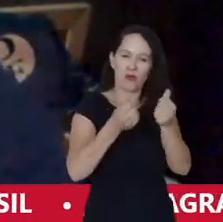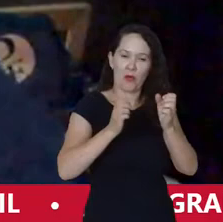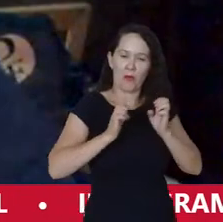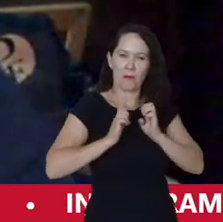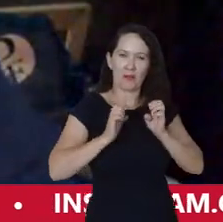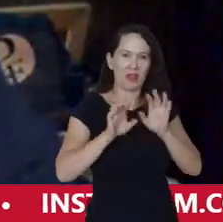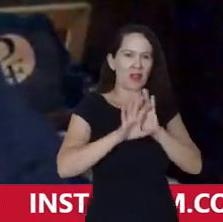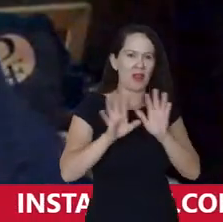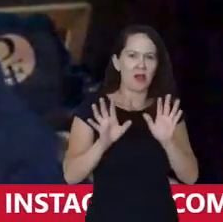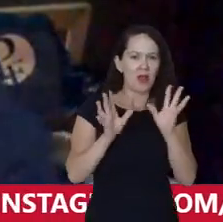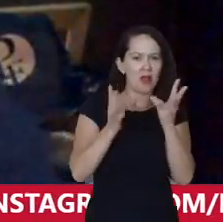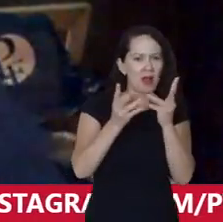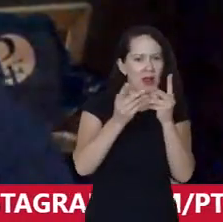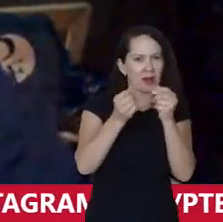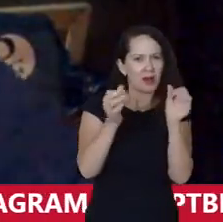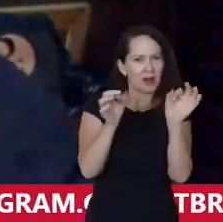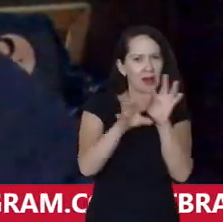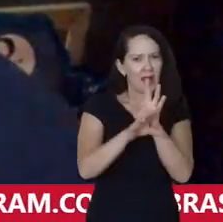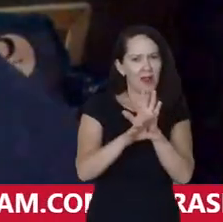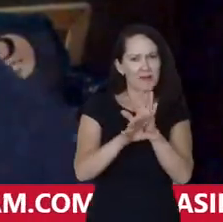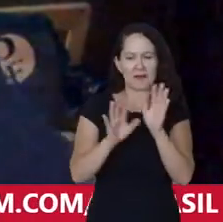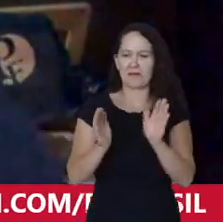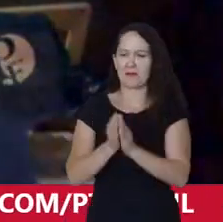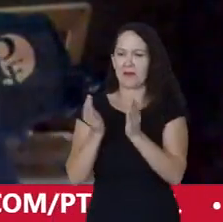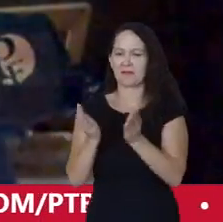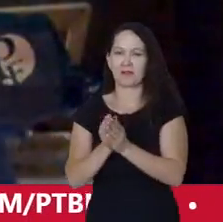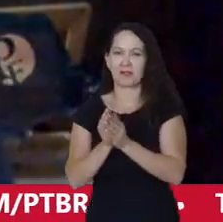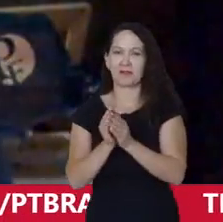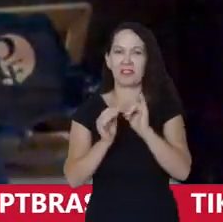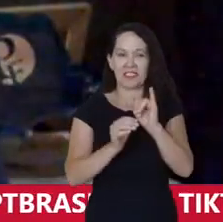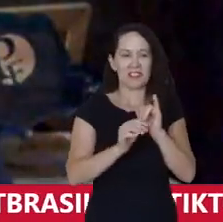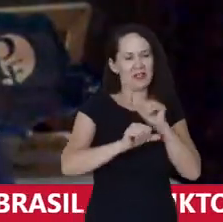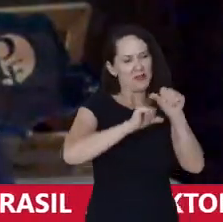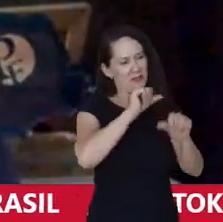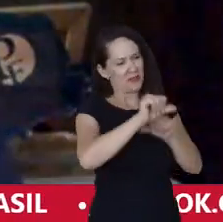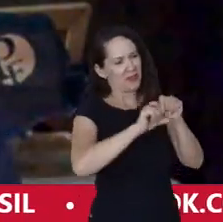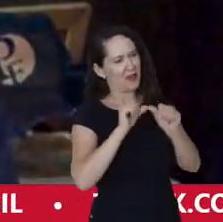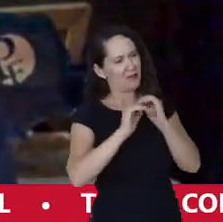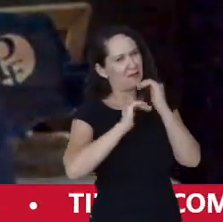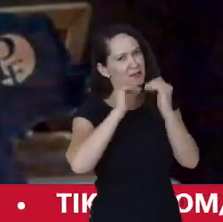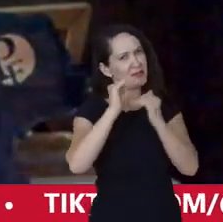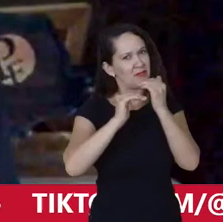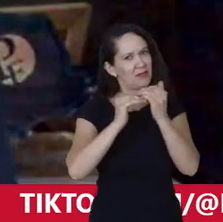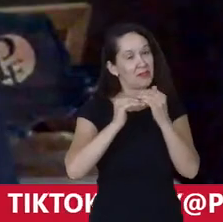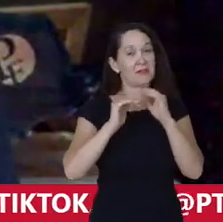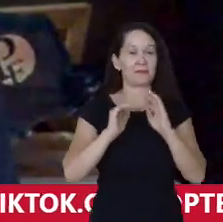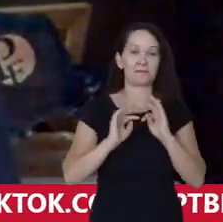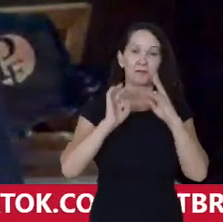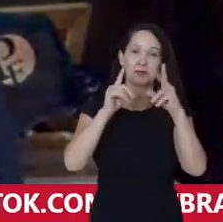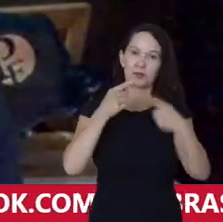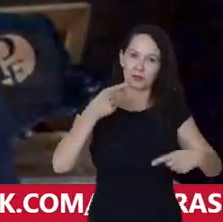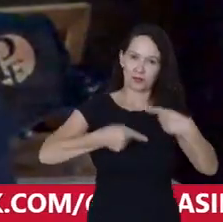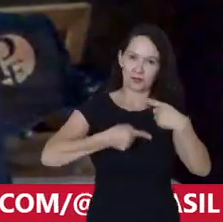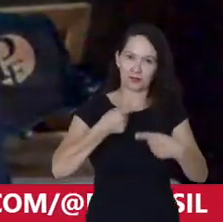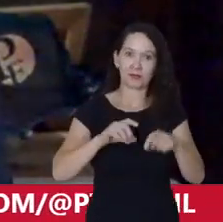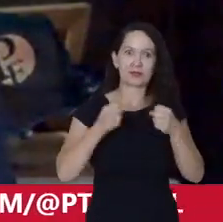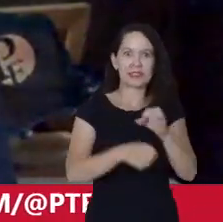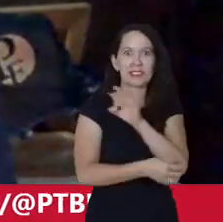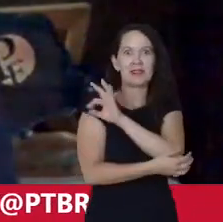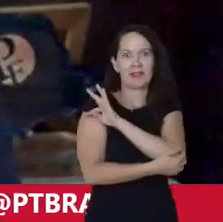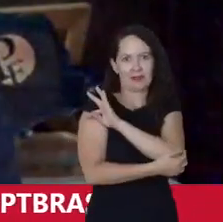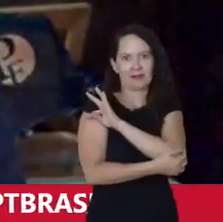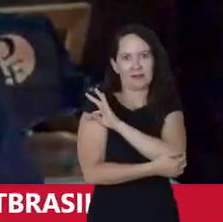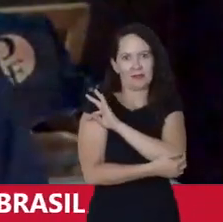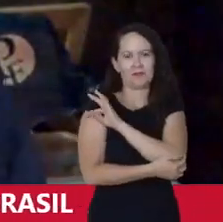sim o Brasil vai ter capacidade de investimento, vai crescer, vai se desenvolver. Então todo o debate, que é claro, tem que ser técnico, a gente trouxe